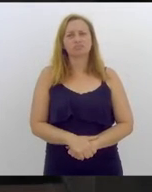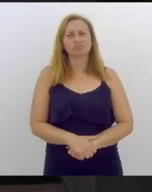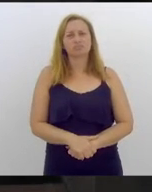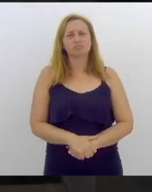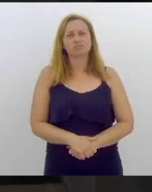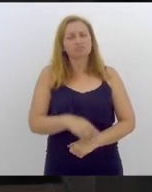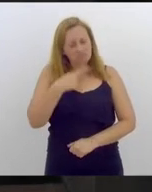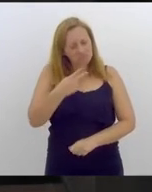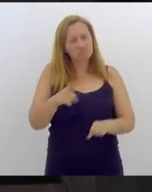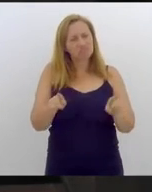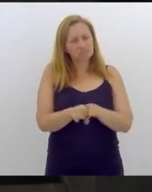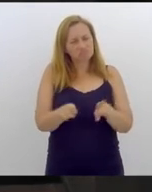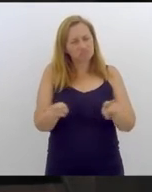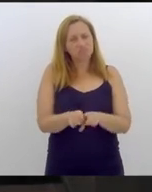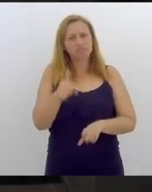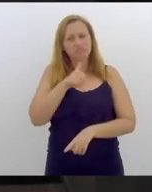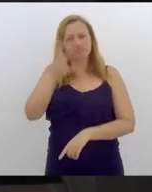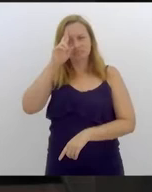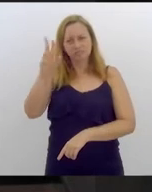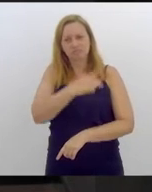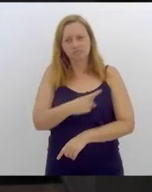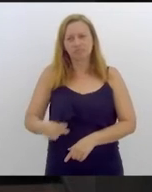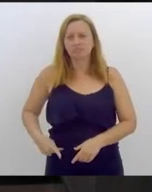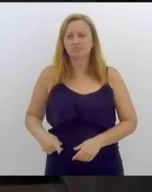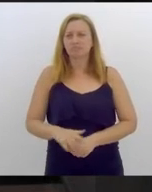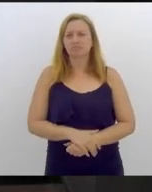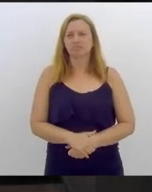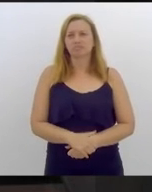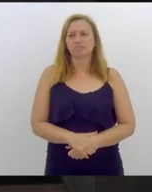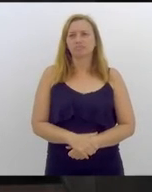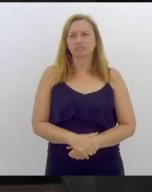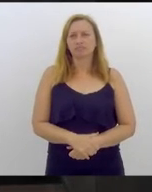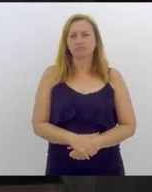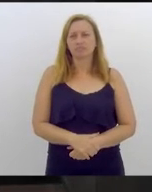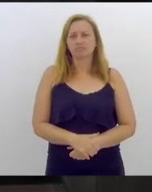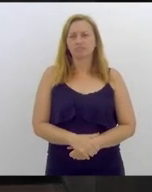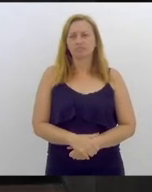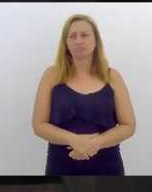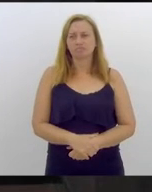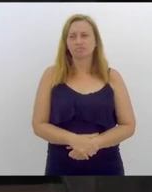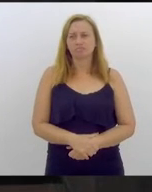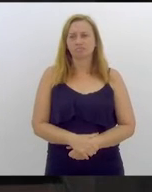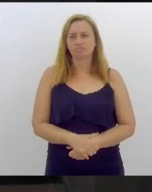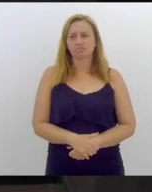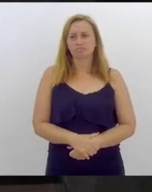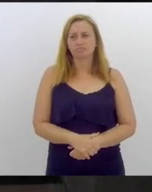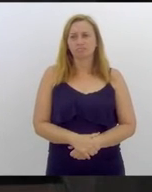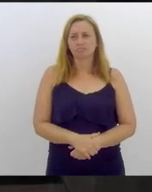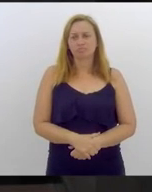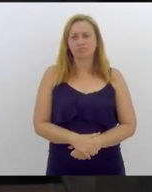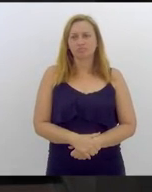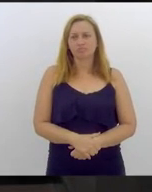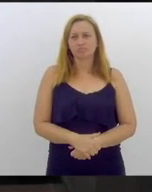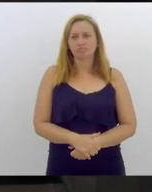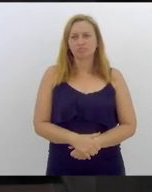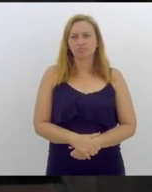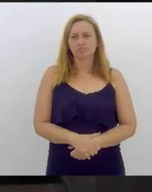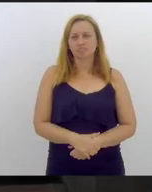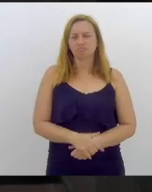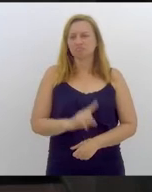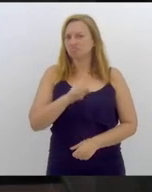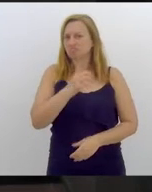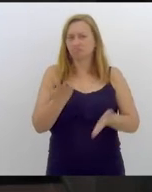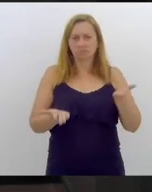dizer também senhora presidente que se não fosse o